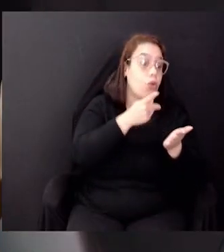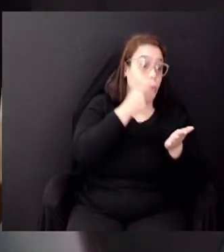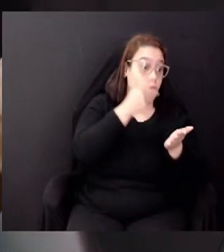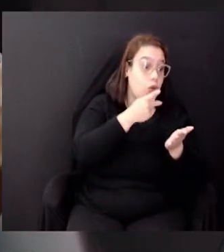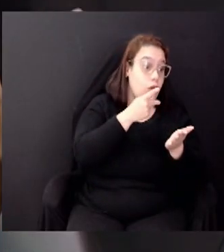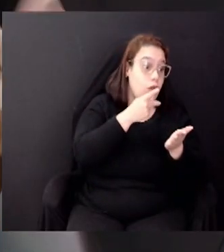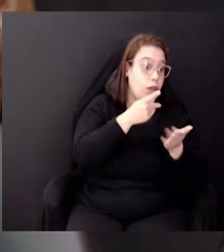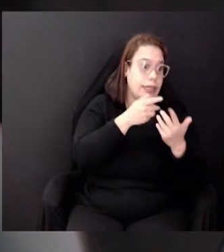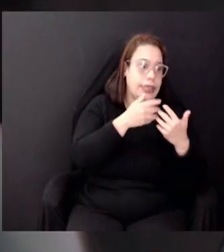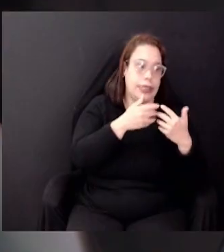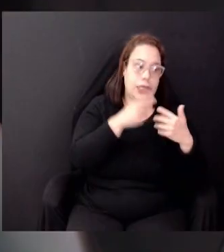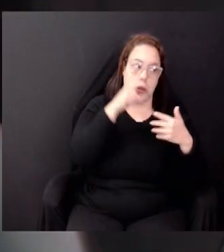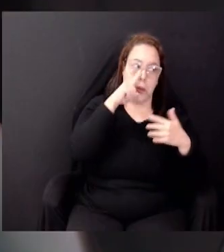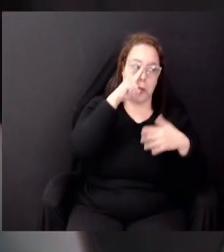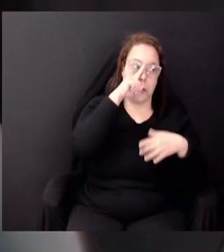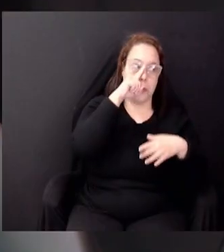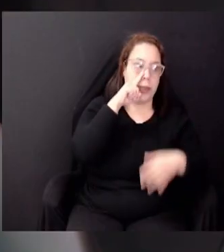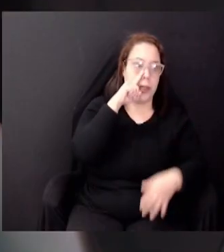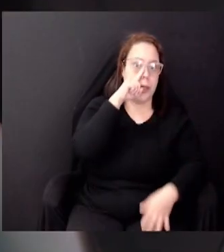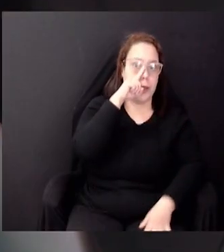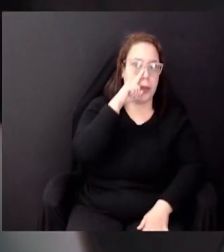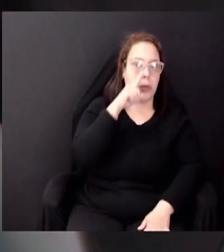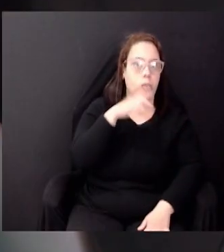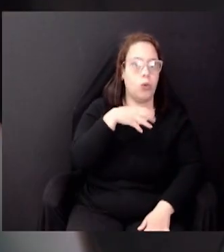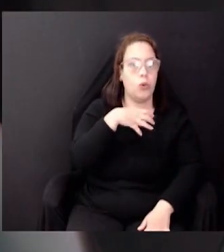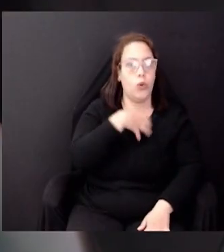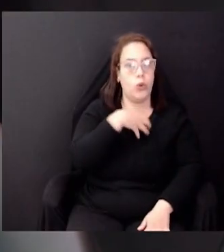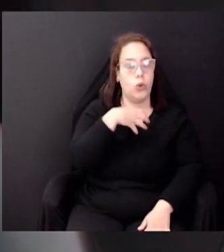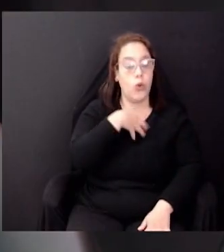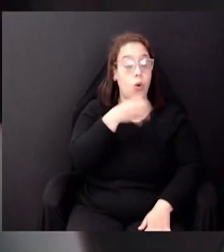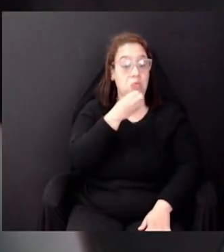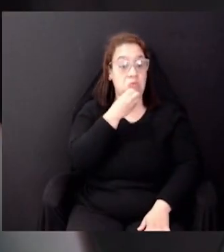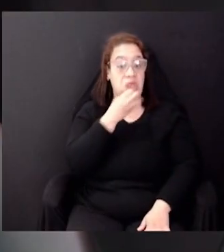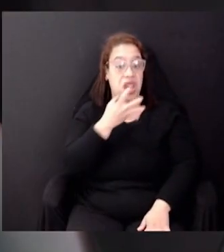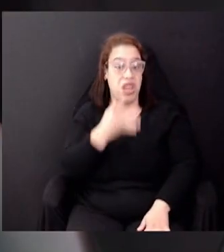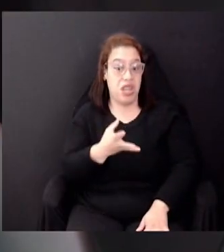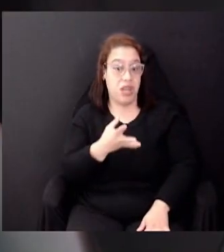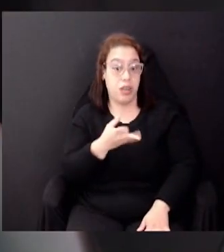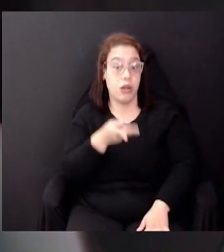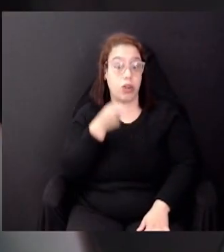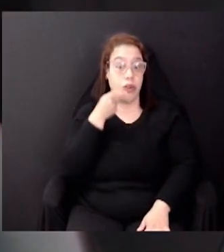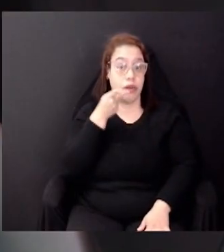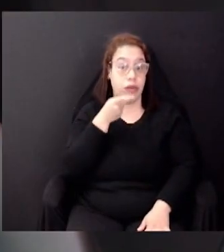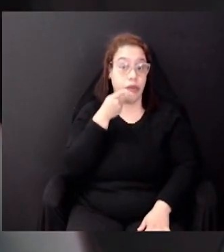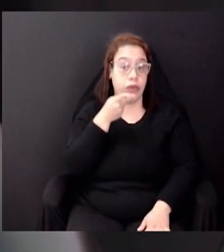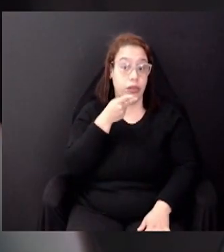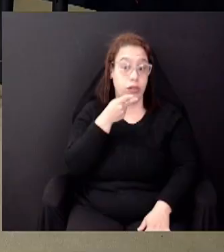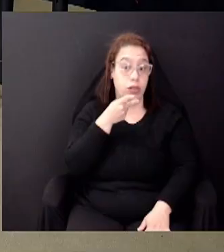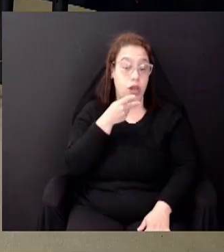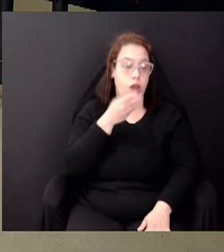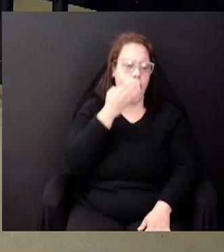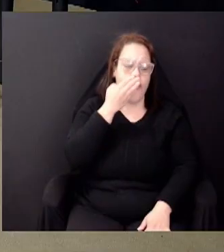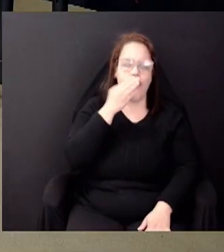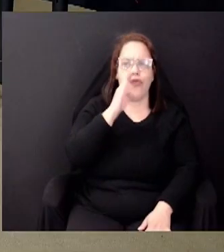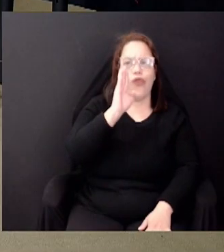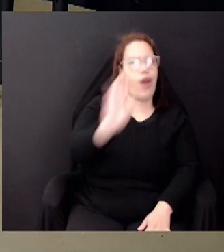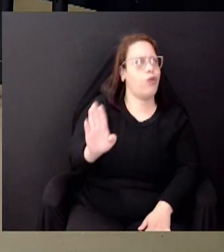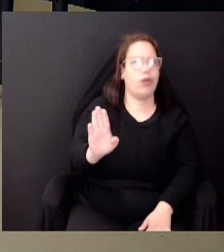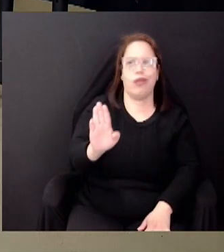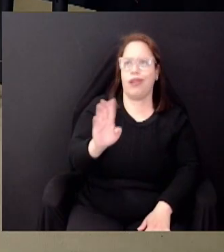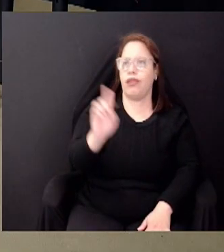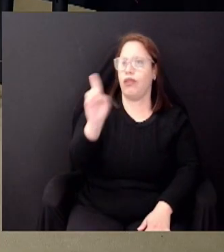né? Jesus, Que é uma sensação de bem-estar que eu diria que falsa, totalmente porque falsa. você não está